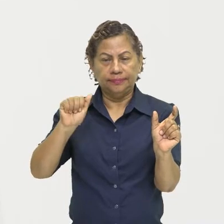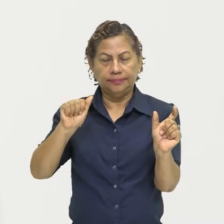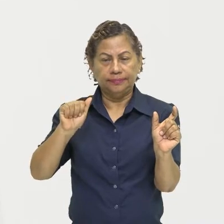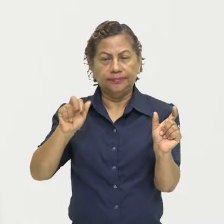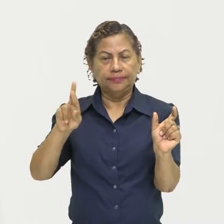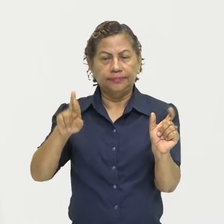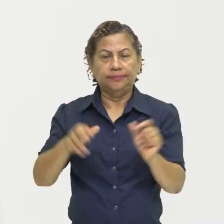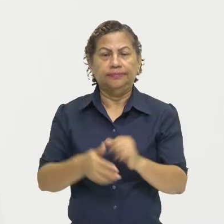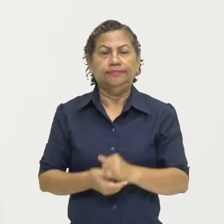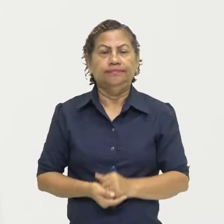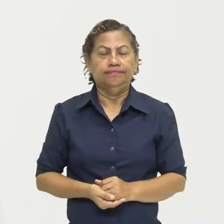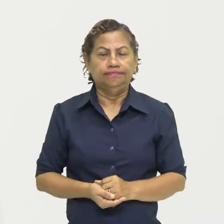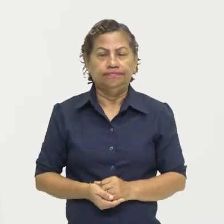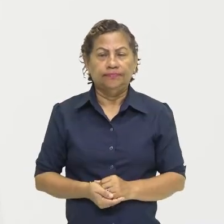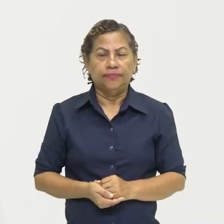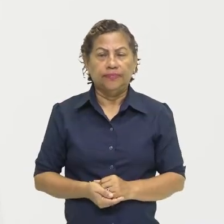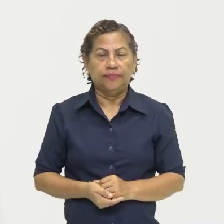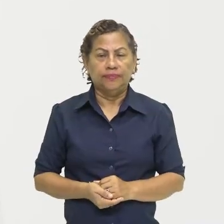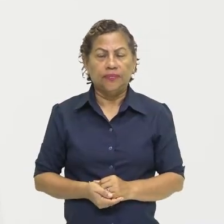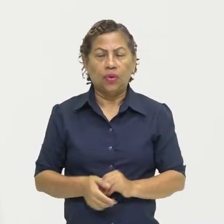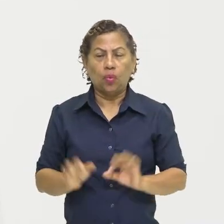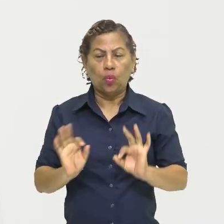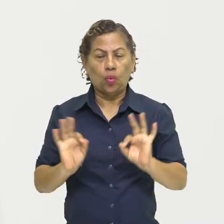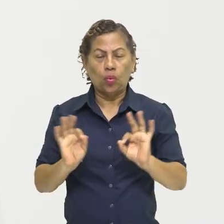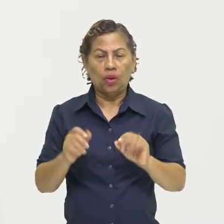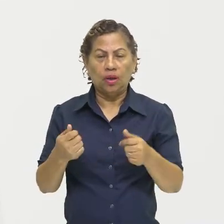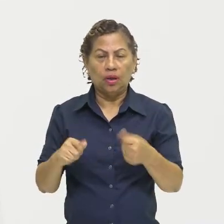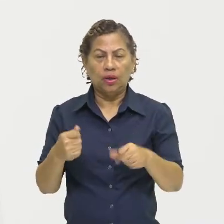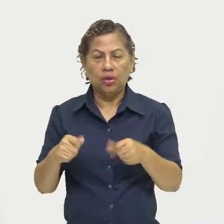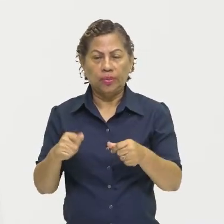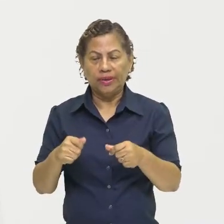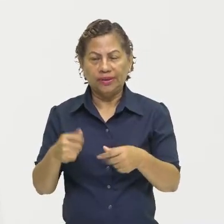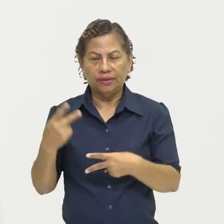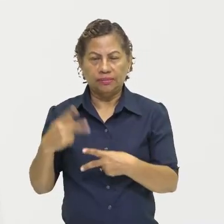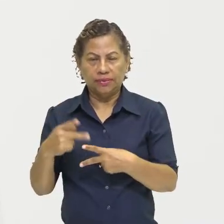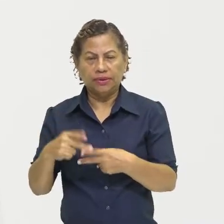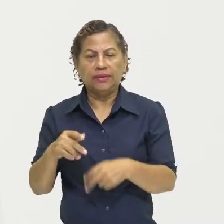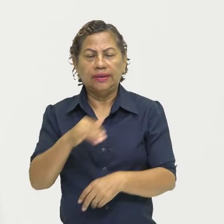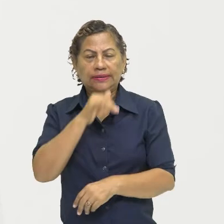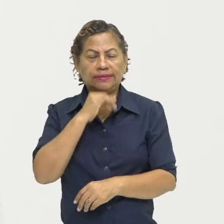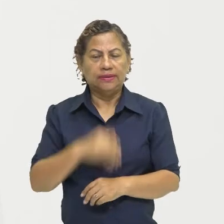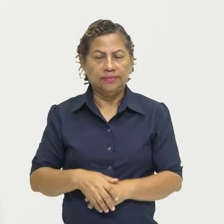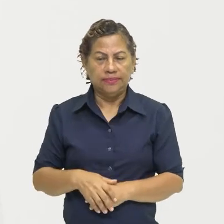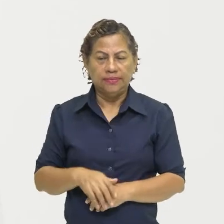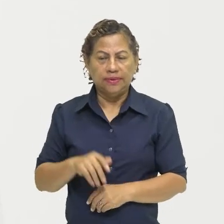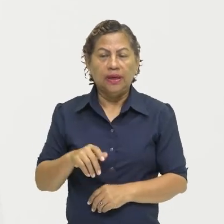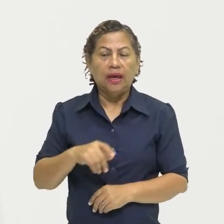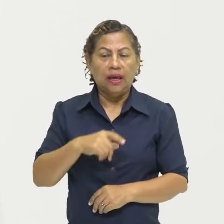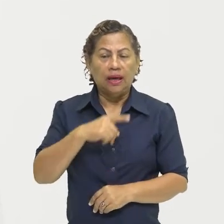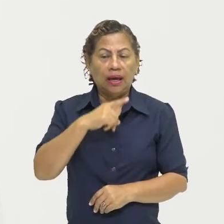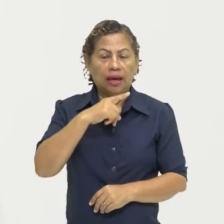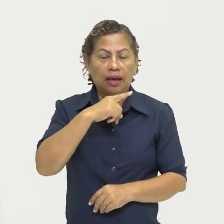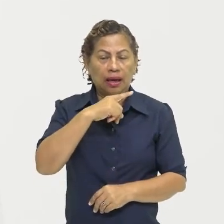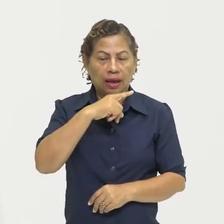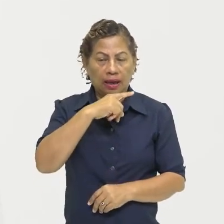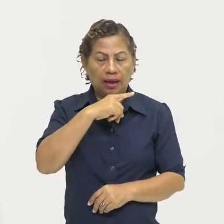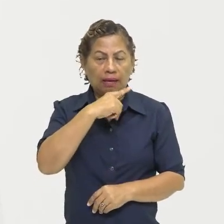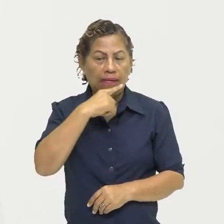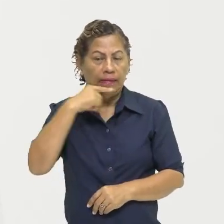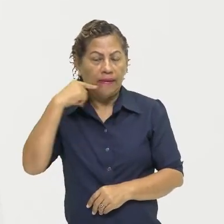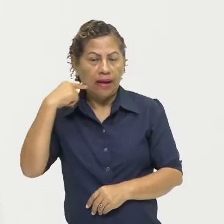preposição. Então, a Rússia visou a Ucrânia, ou seja, a Rússia mirou a Ucrânia. Então, a